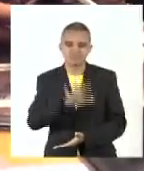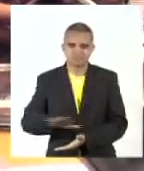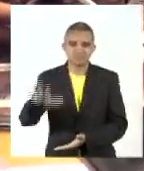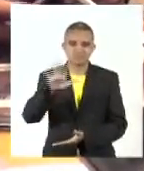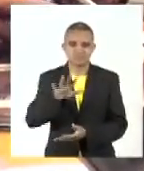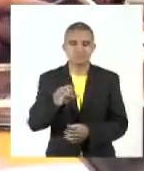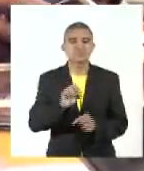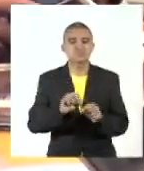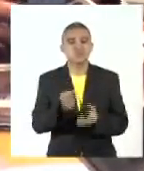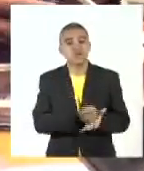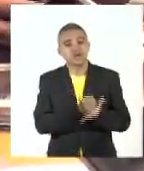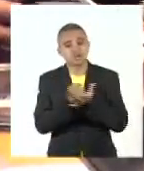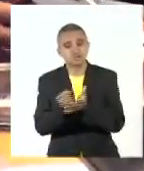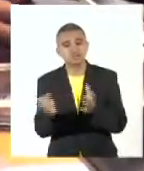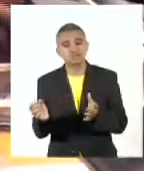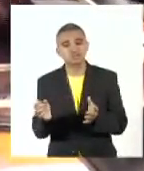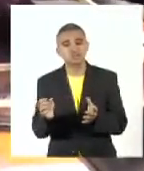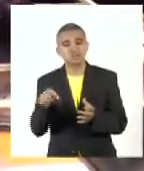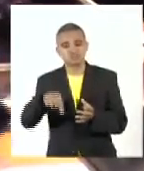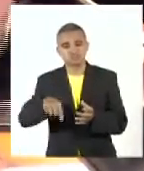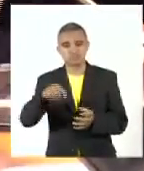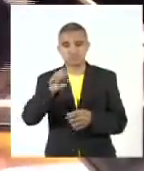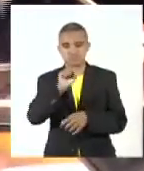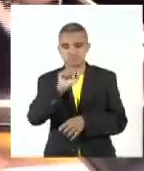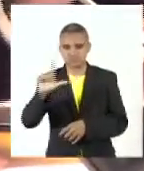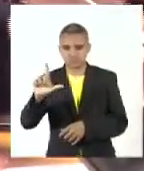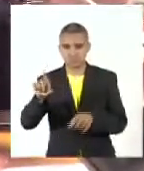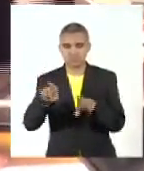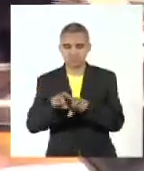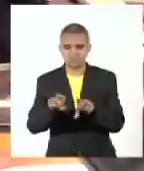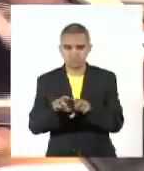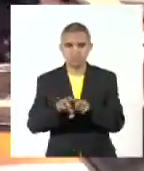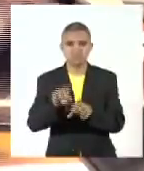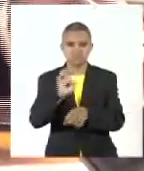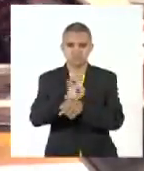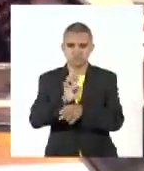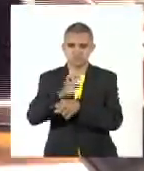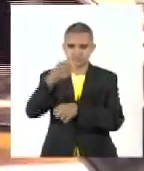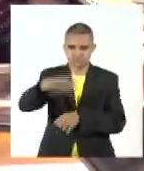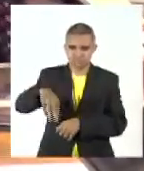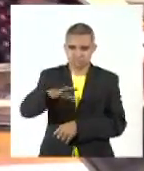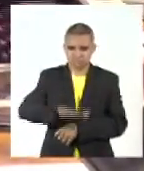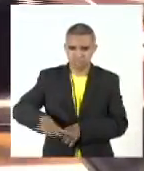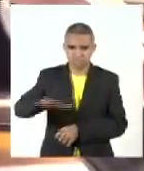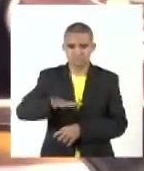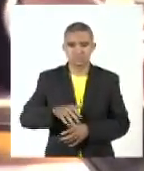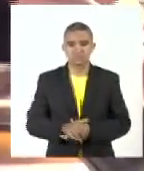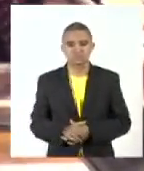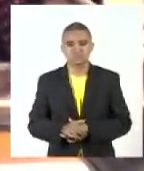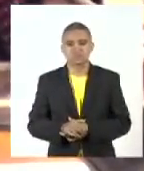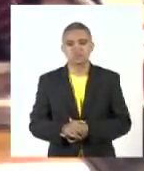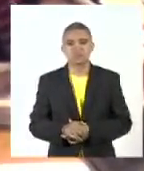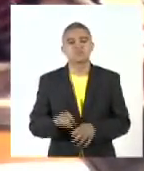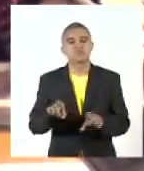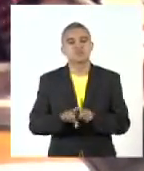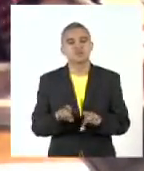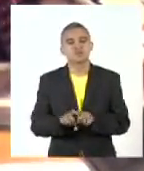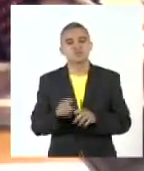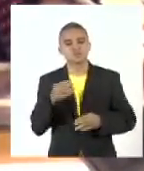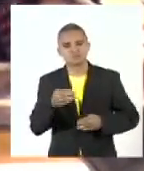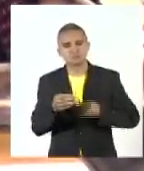nossa capital e no nosso Estado. Vai acabar cedendo da mesma forma como ele vem perdendo